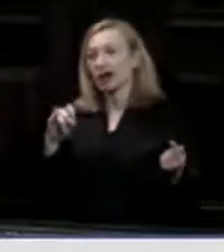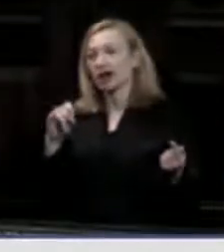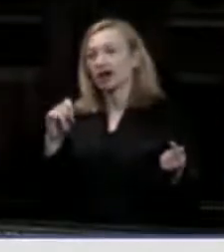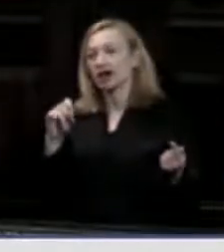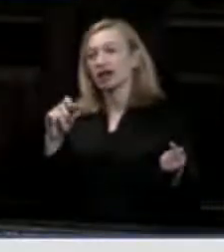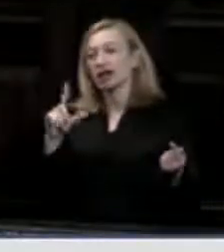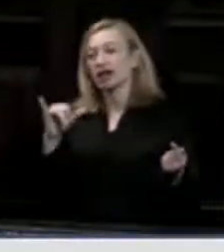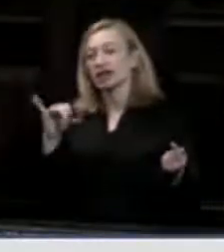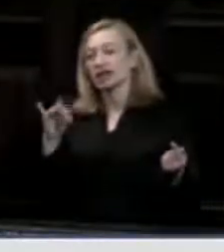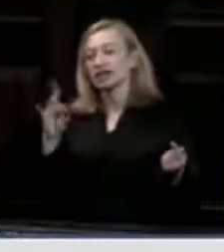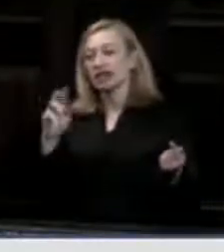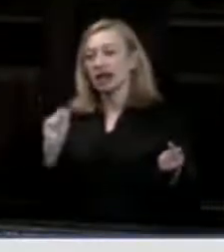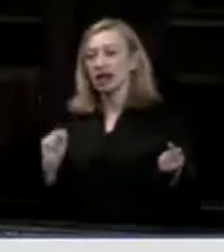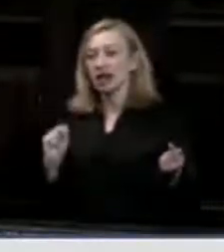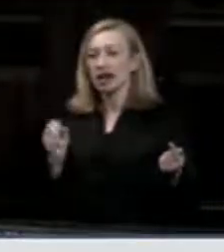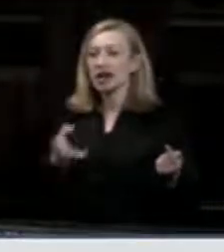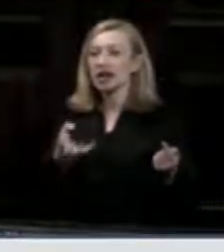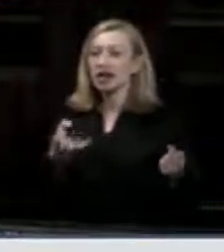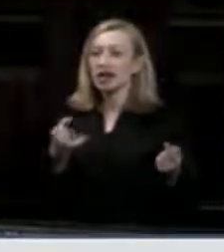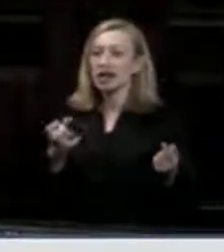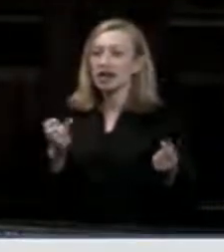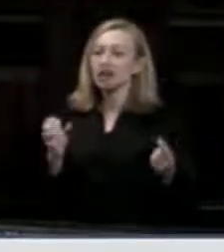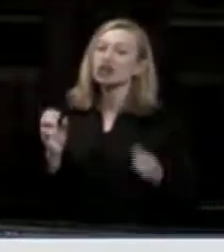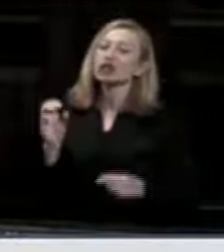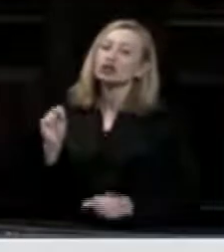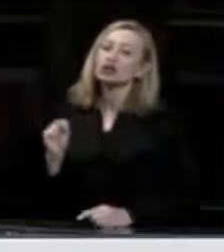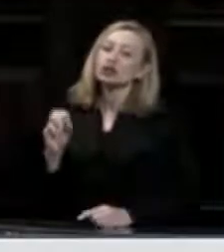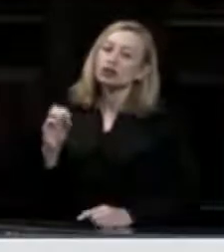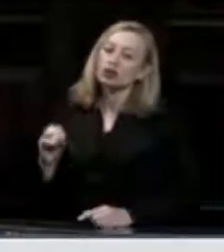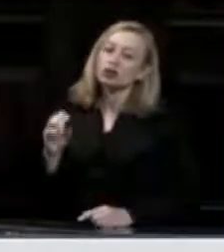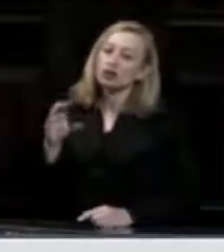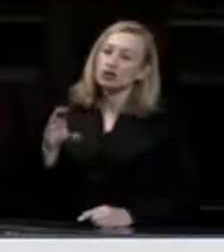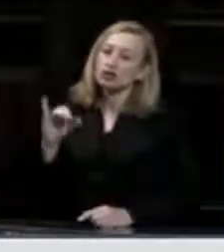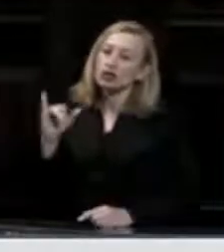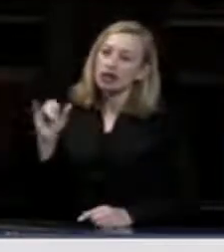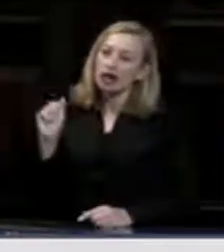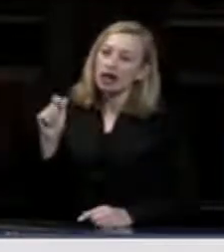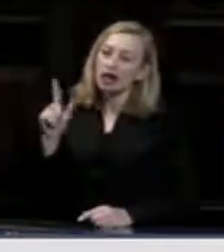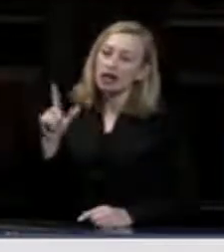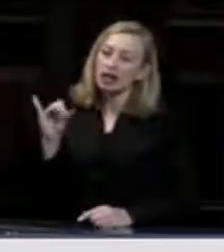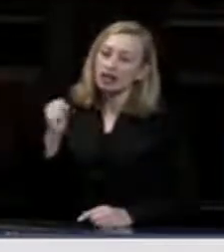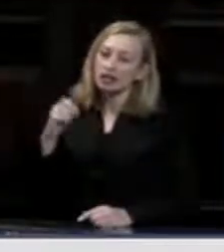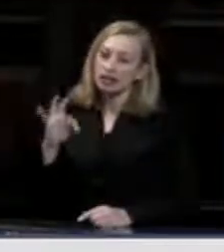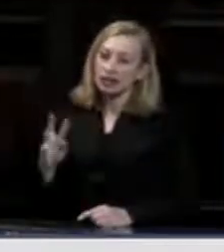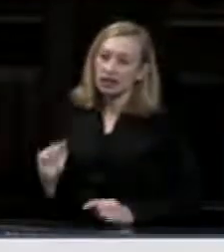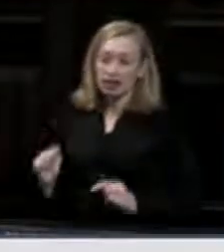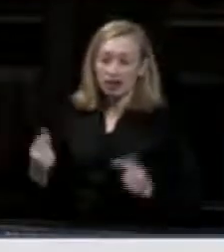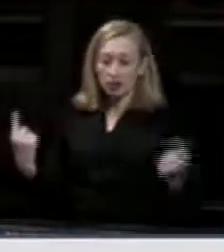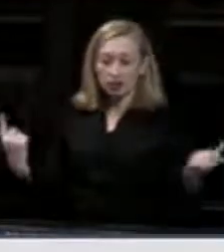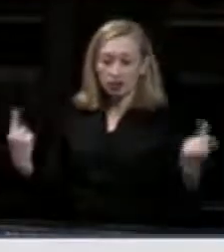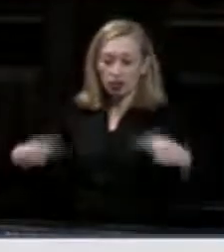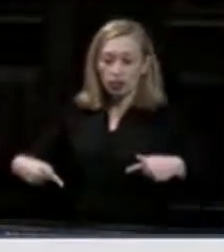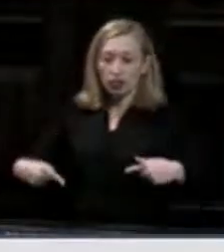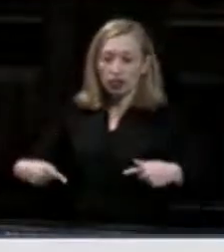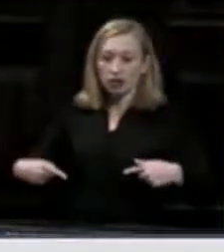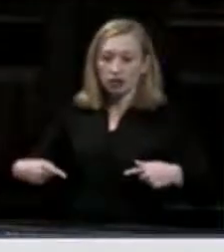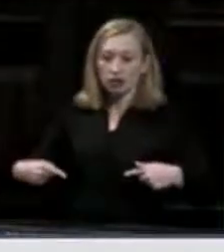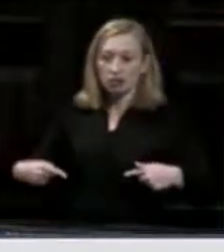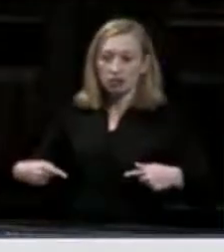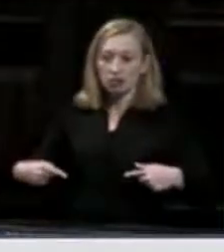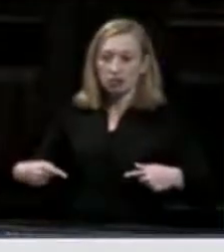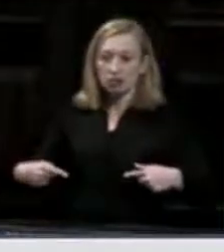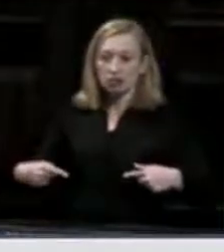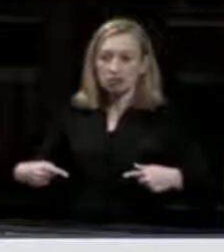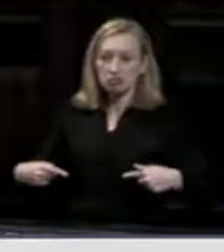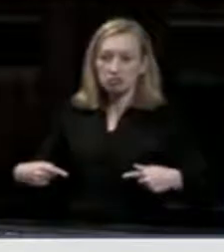E aí ficam esses dois extremos se degladiando, como não houvesse